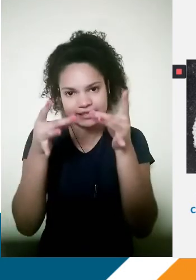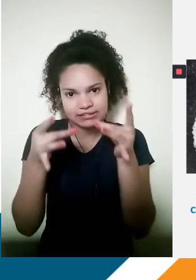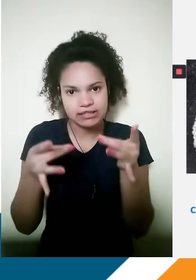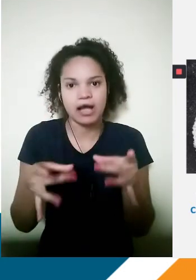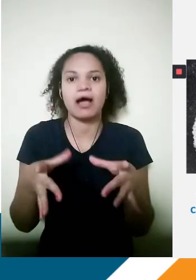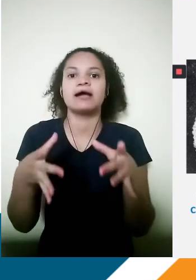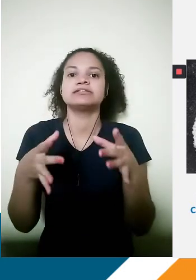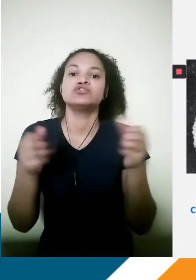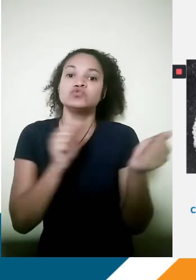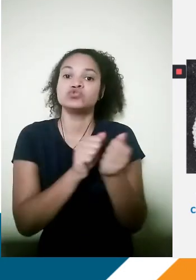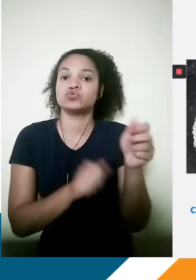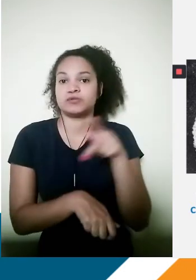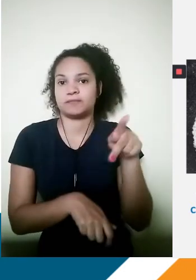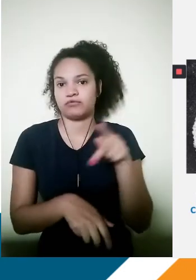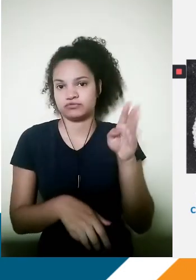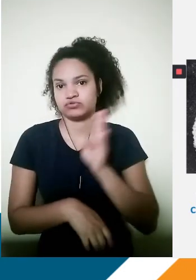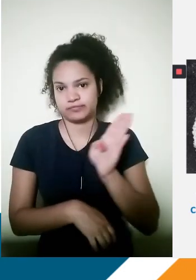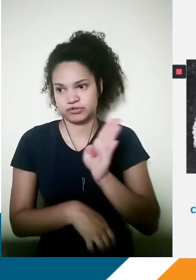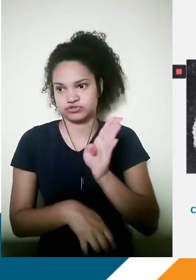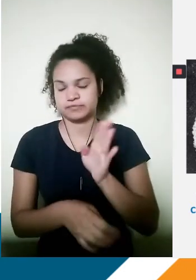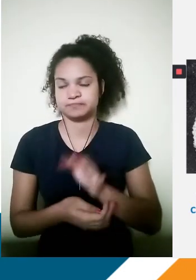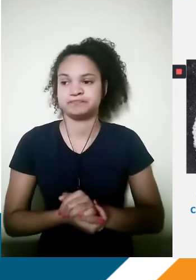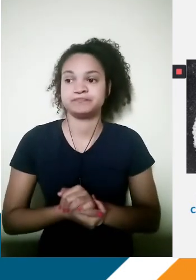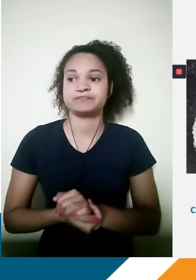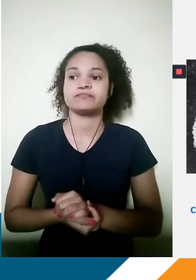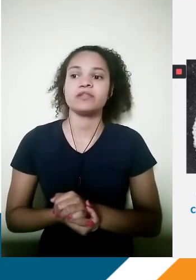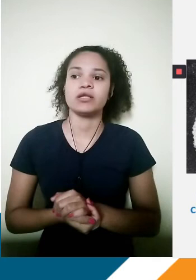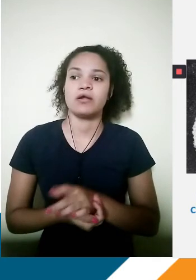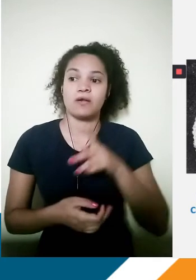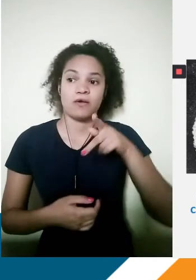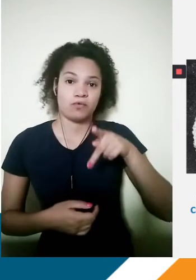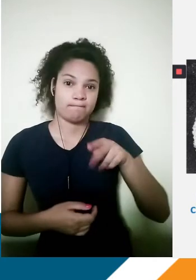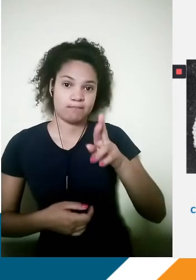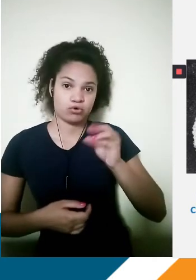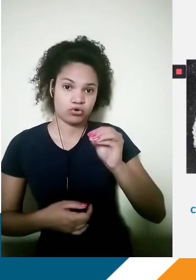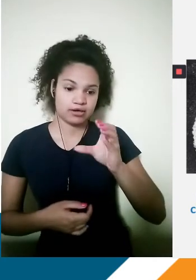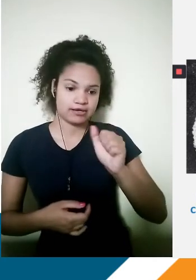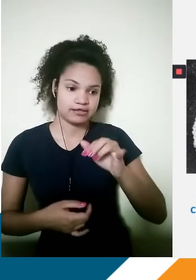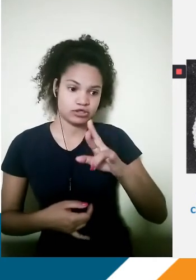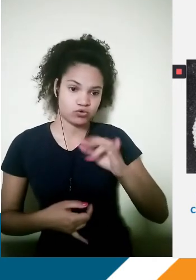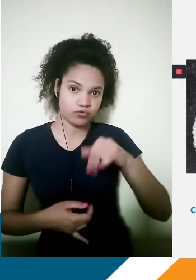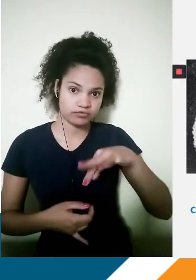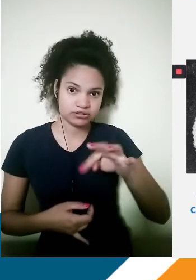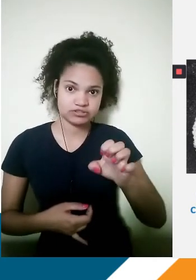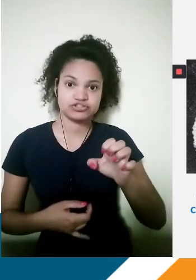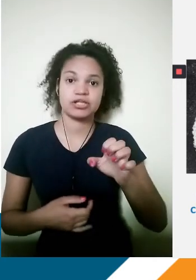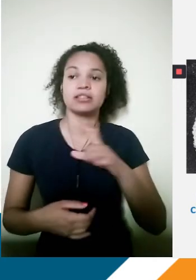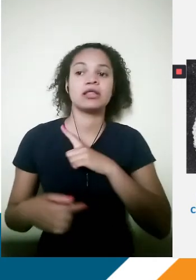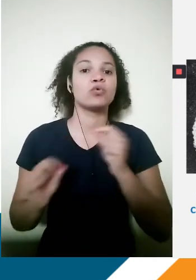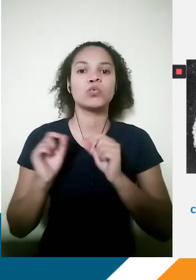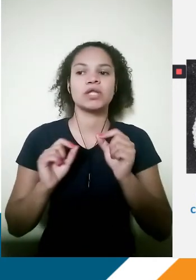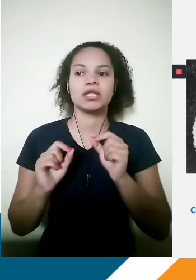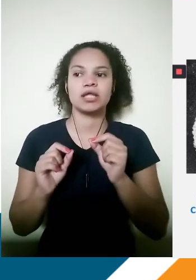detalhes, junto aos seus mediadores. Os procariontes, eles fazem a divisão celular por um processo chamado